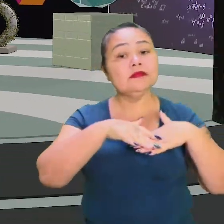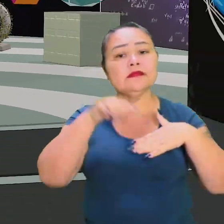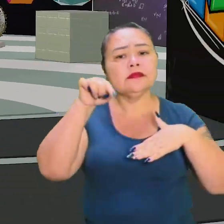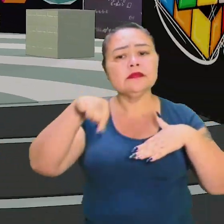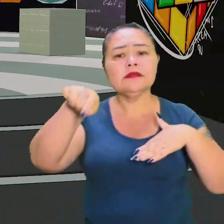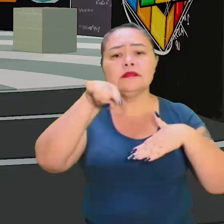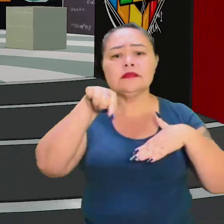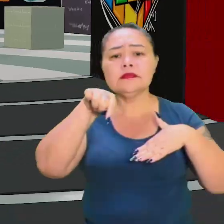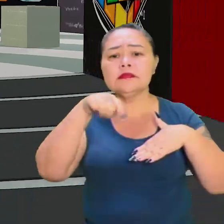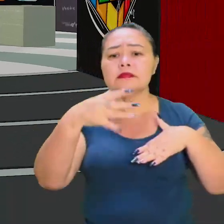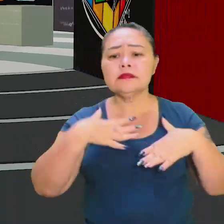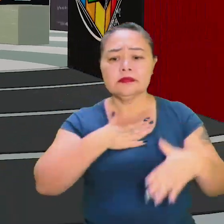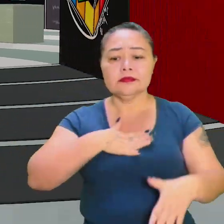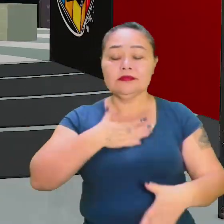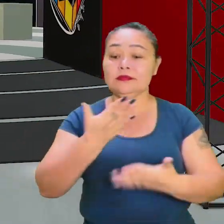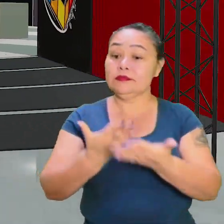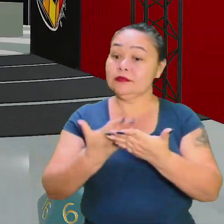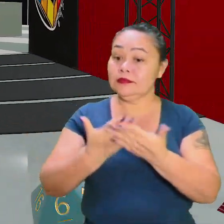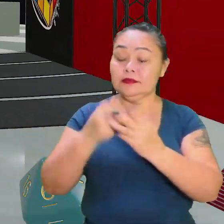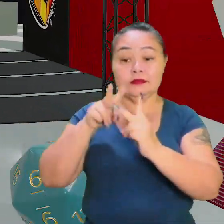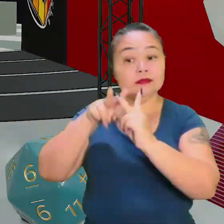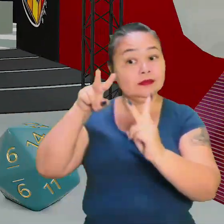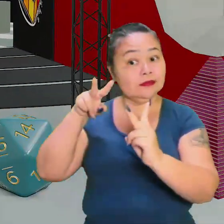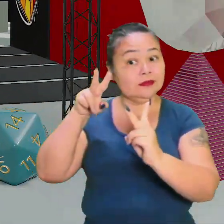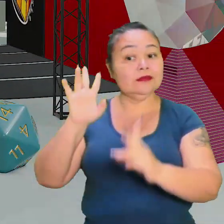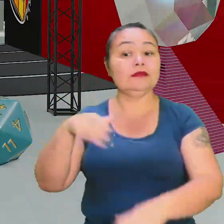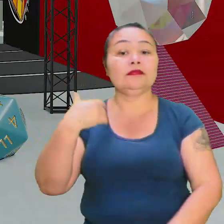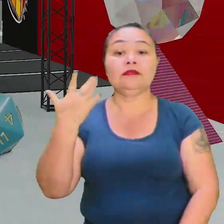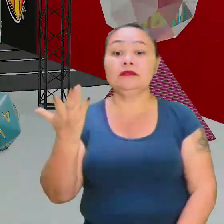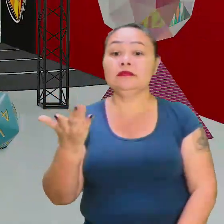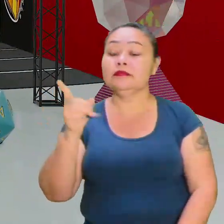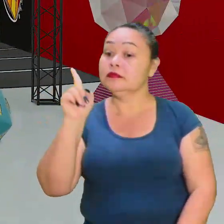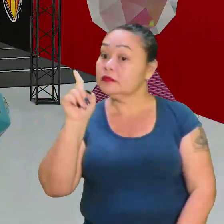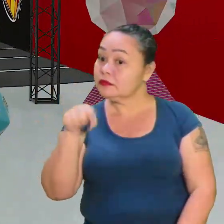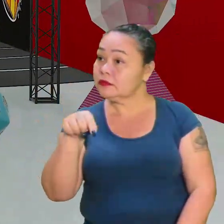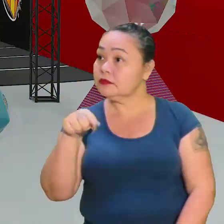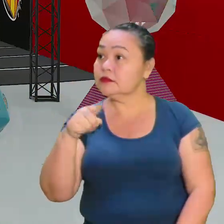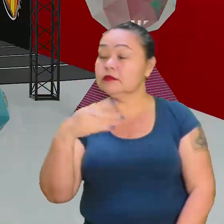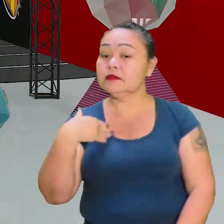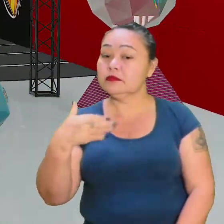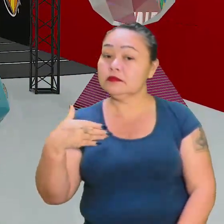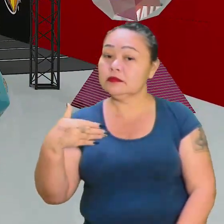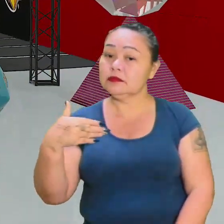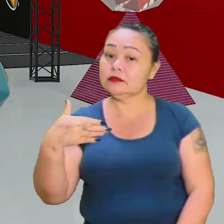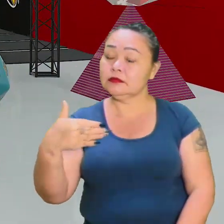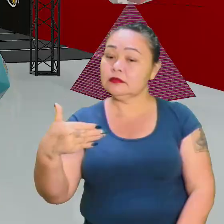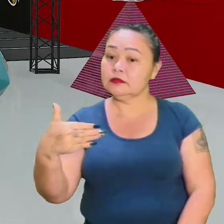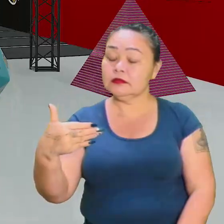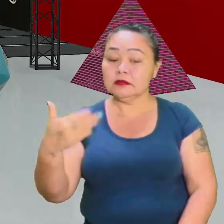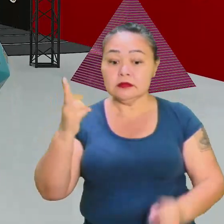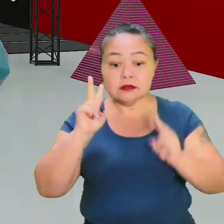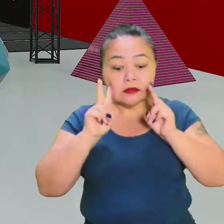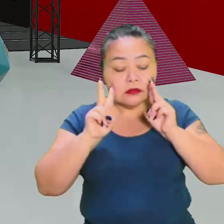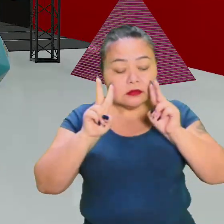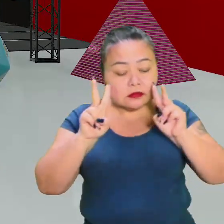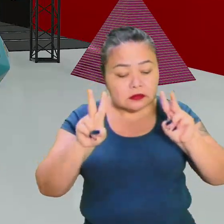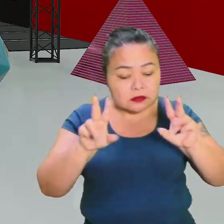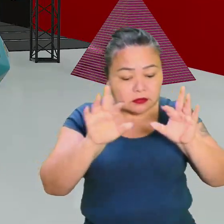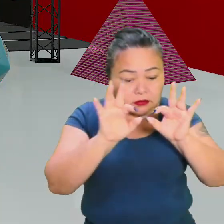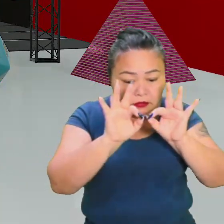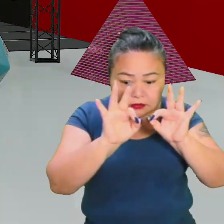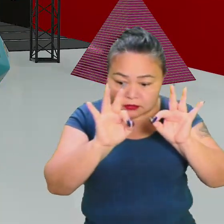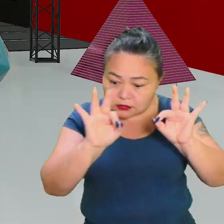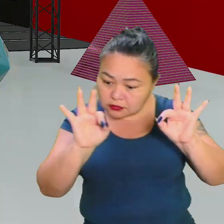E aí, vocês estão gostando das nossas aulas híbridas? Isso. E aí nós começamos enxergando a